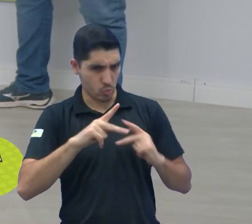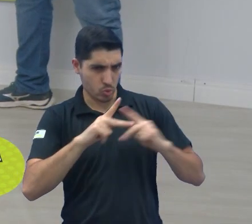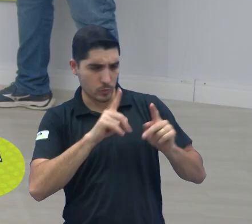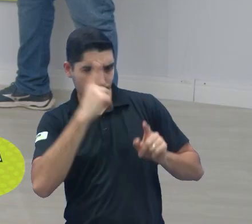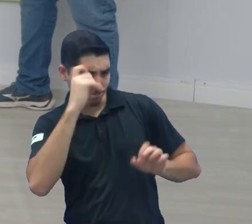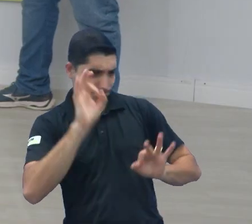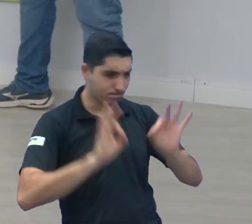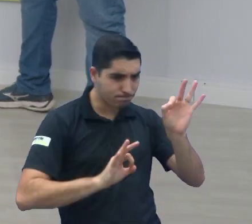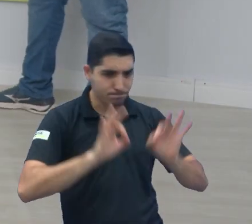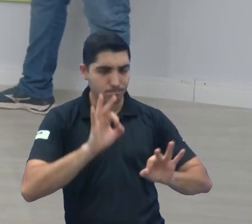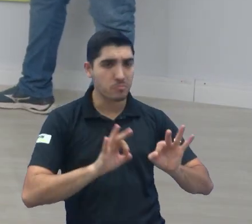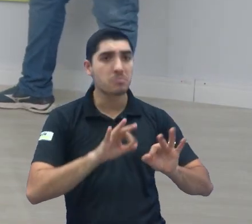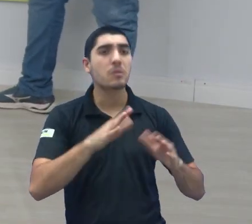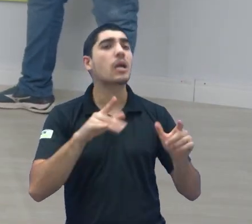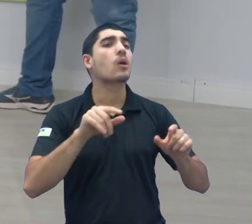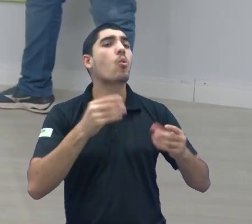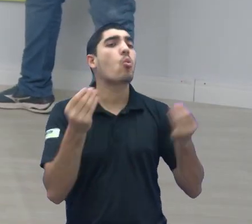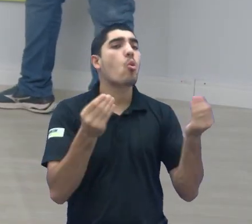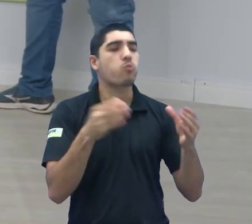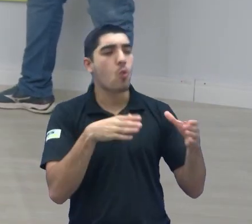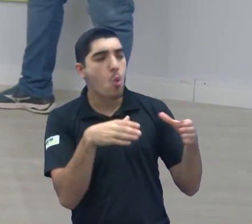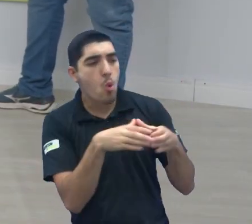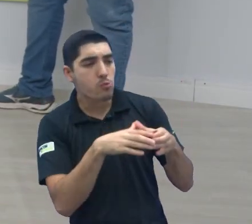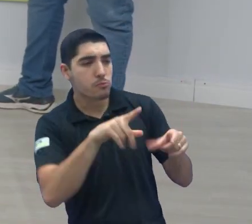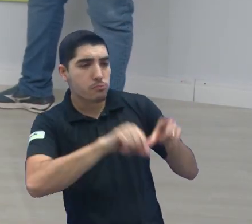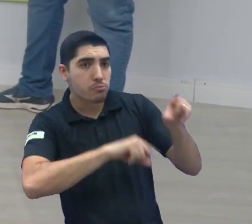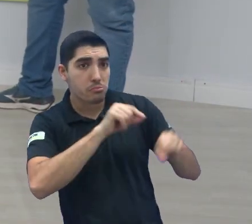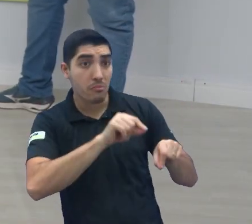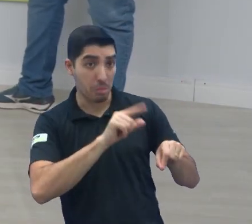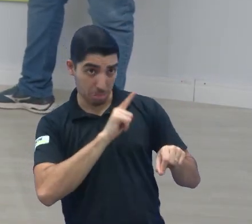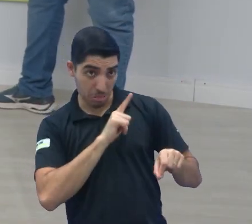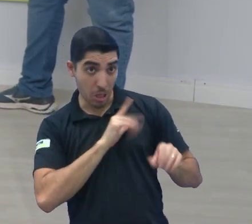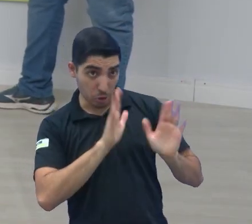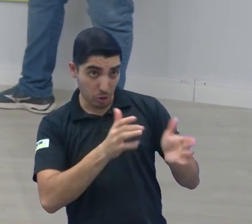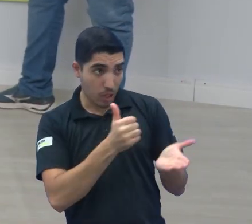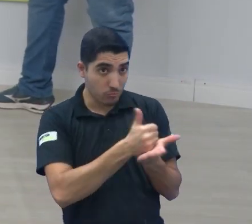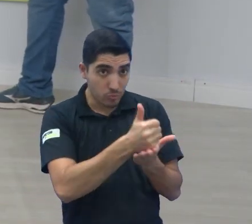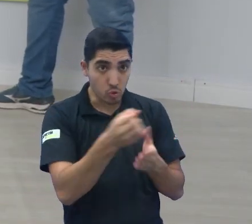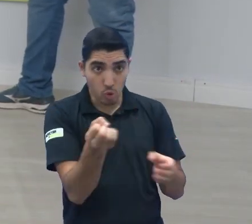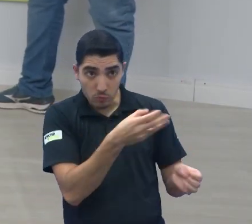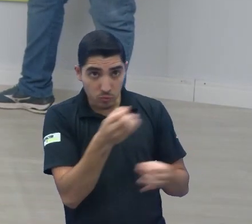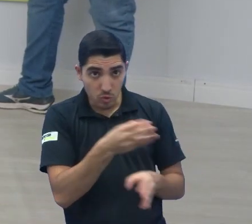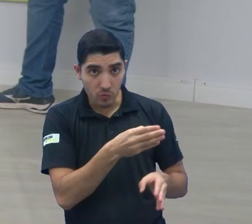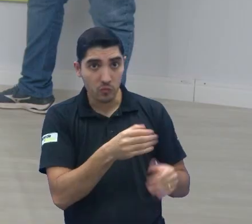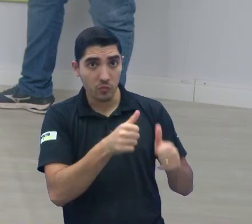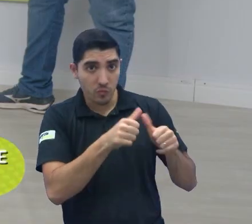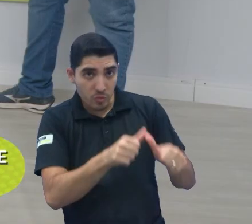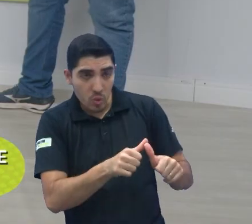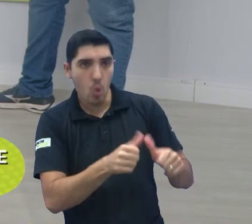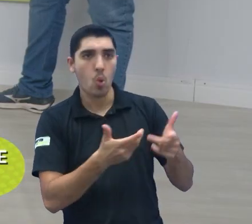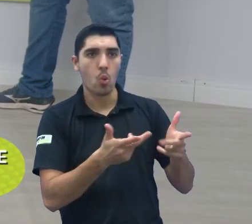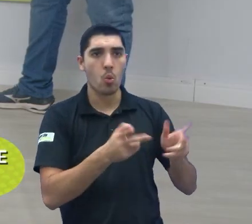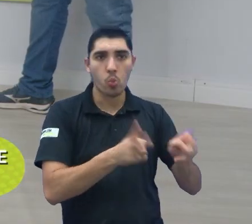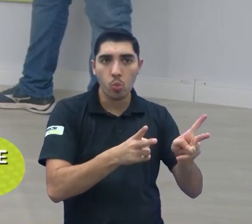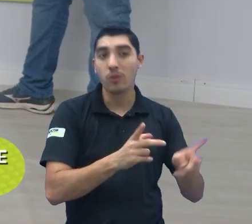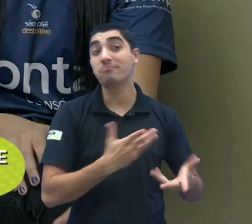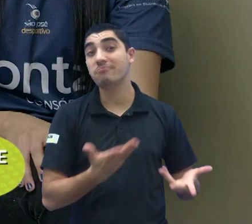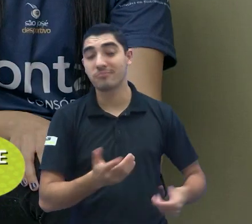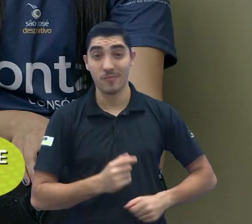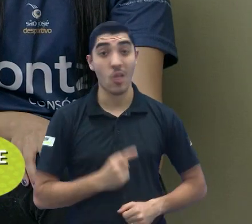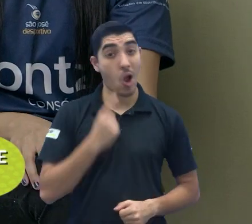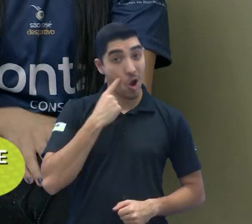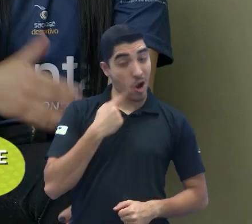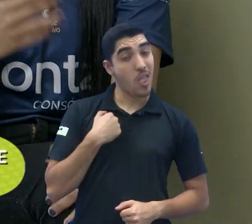essa composição do elenco, né? Tem jogadora contratada já? Jogadora que permaneceu? Olha, eu vou dar alguns